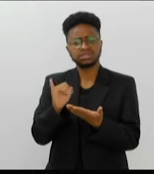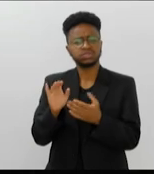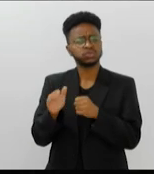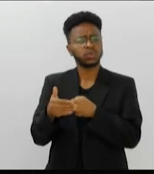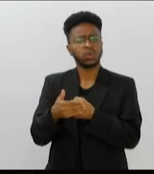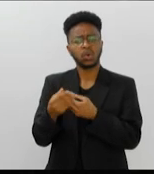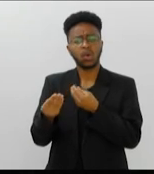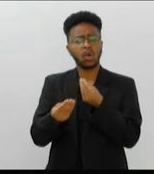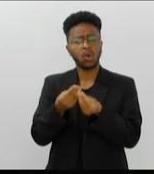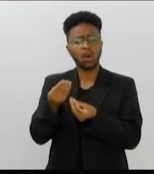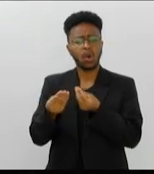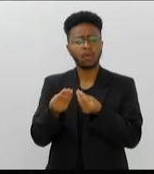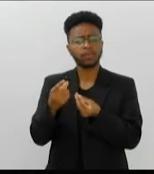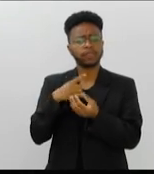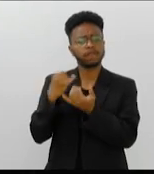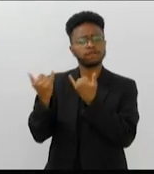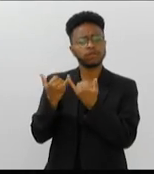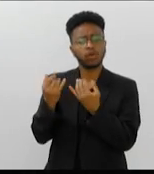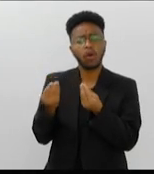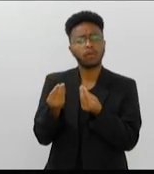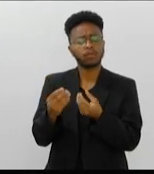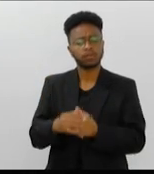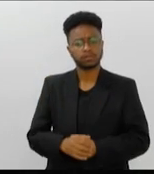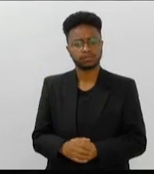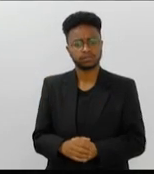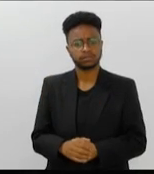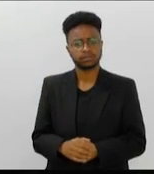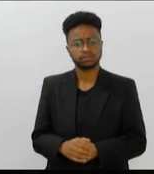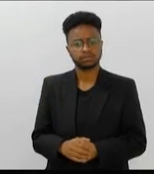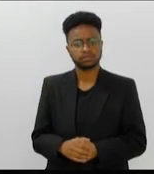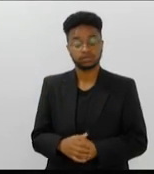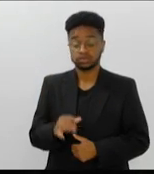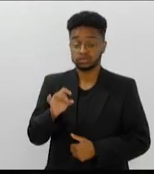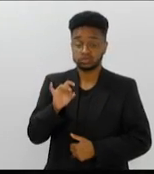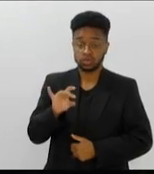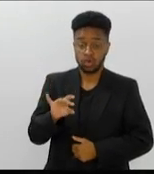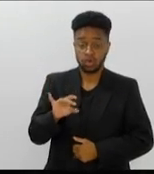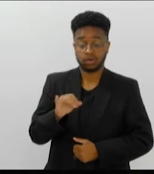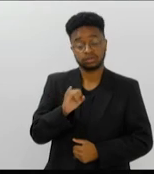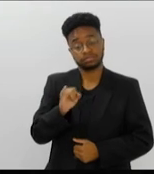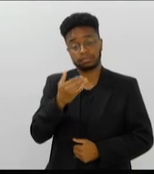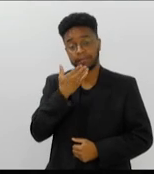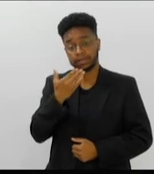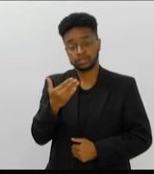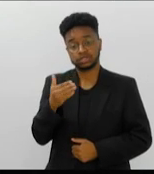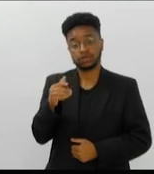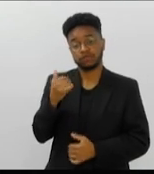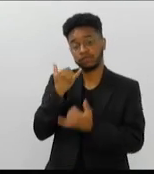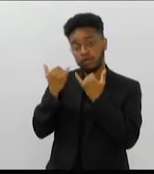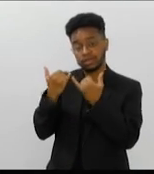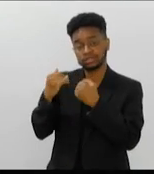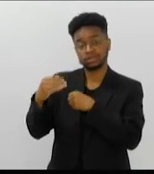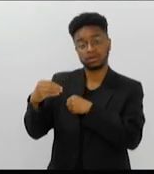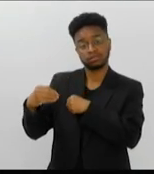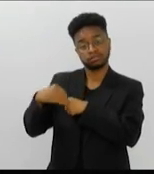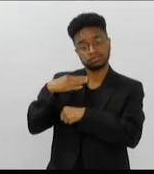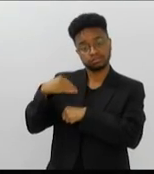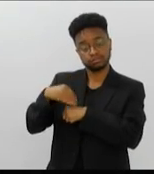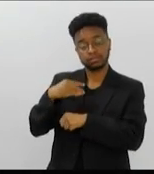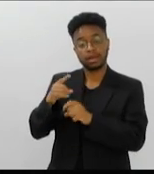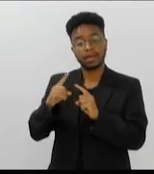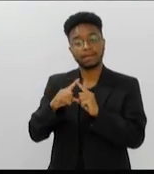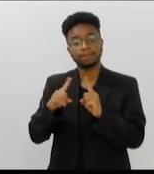como é que você pode obter informação? Só através do requerimento de informação, que, em